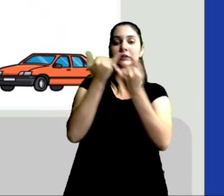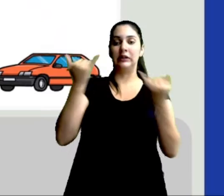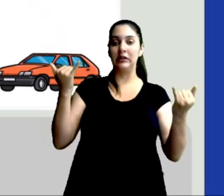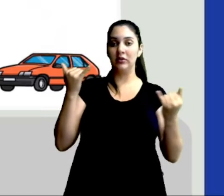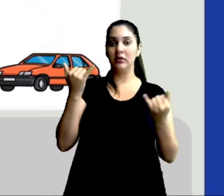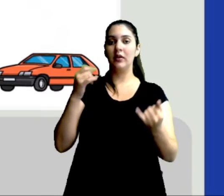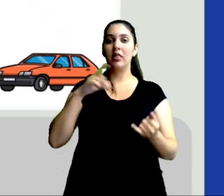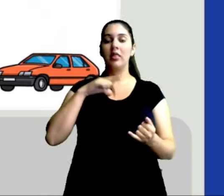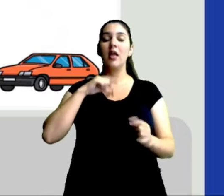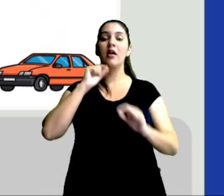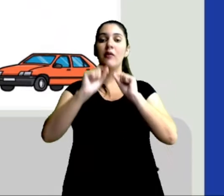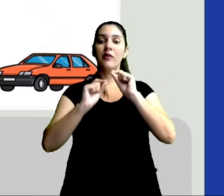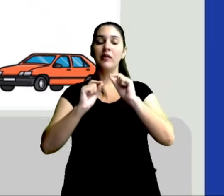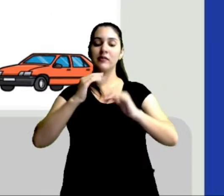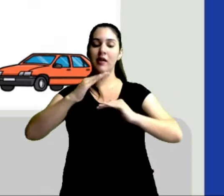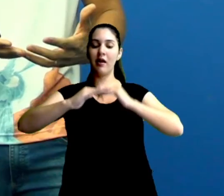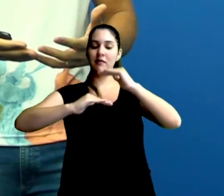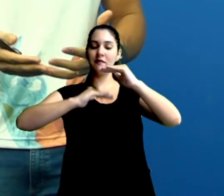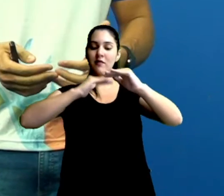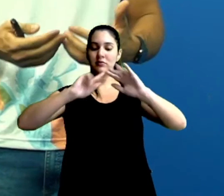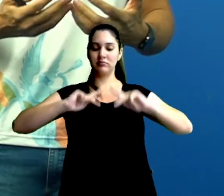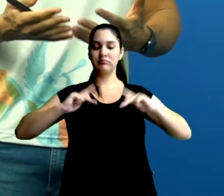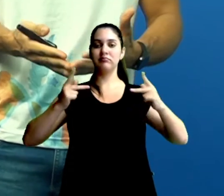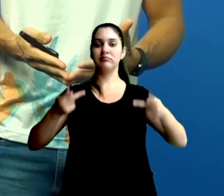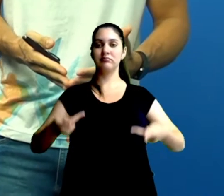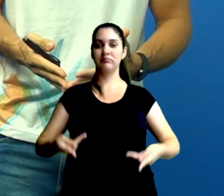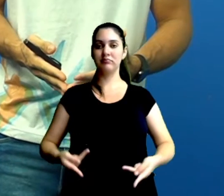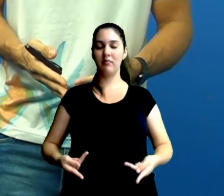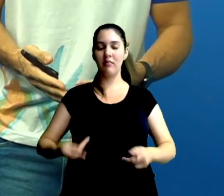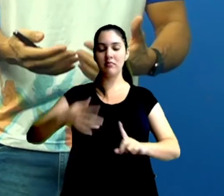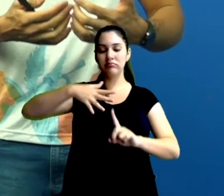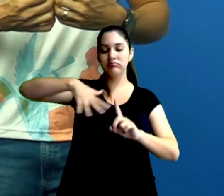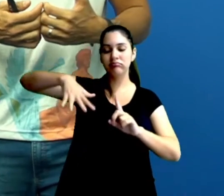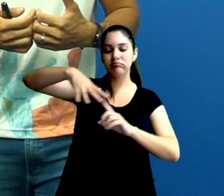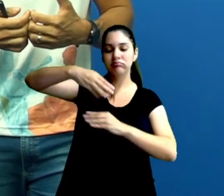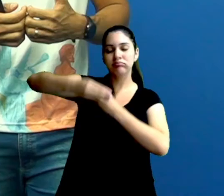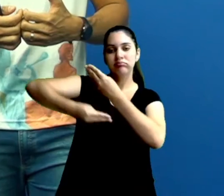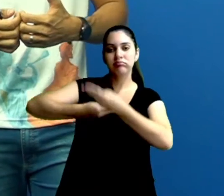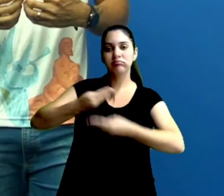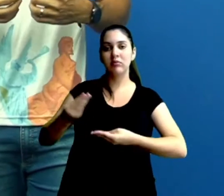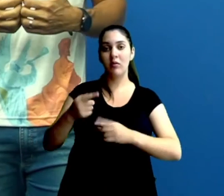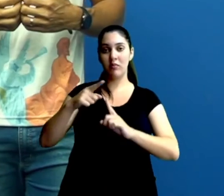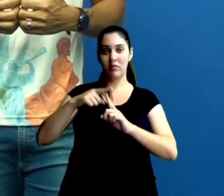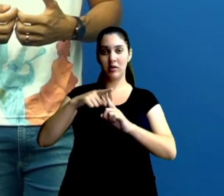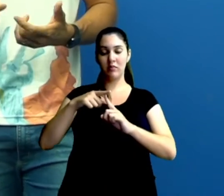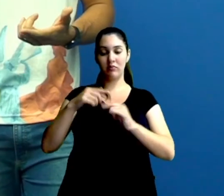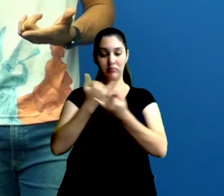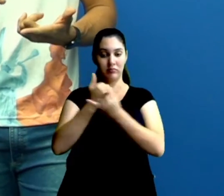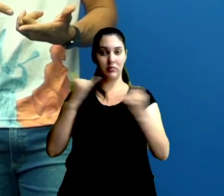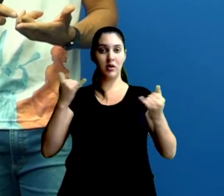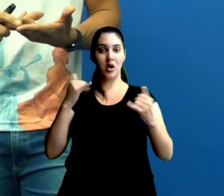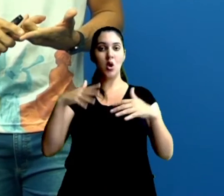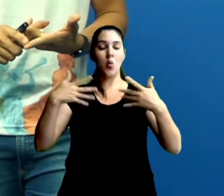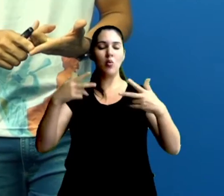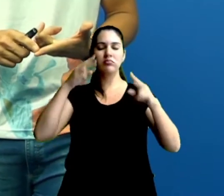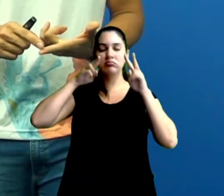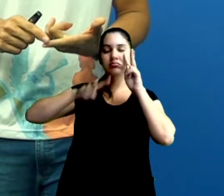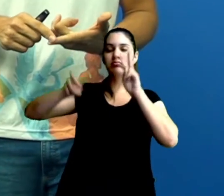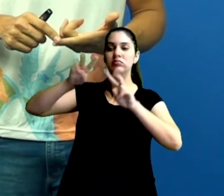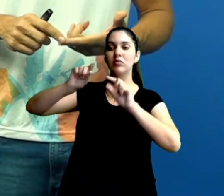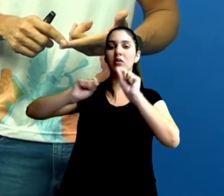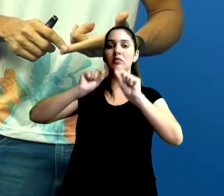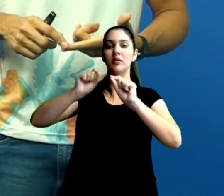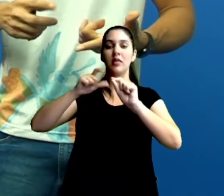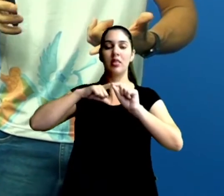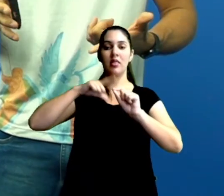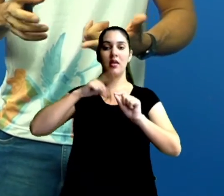A questão da evolução da humanidade envolve essa questão da energia. quando a gente observa